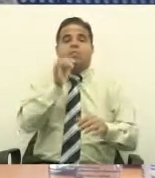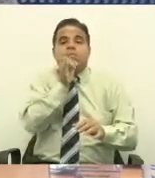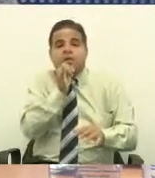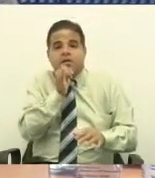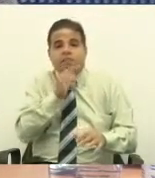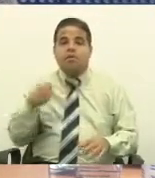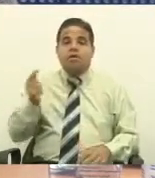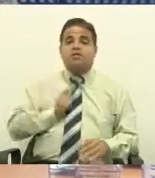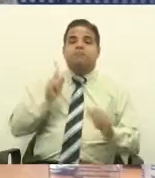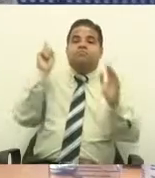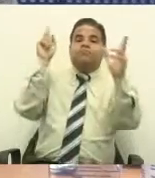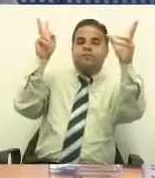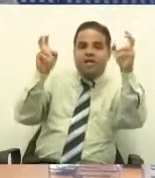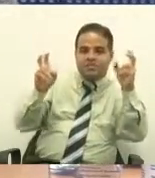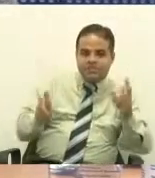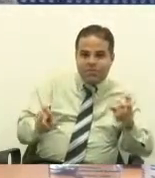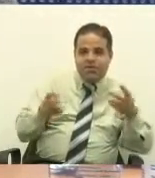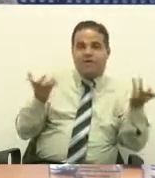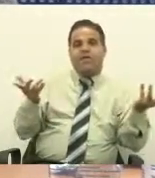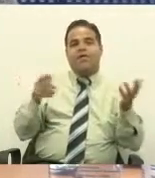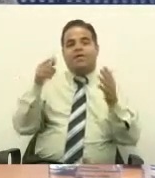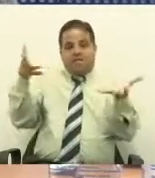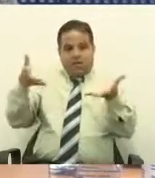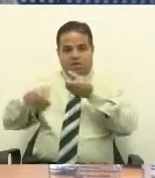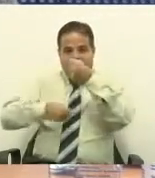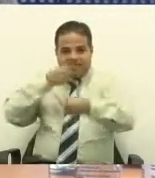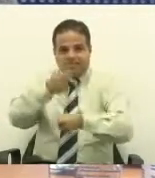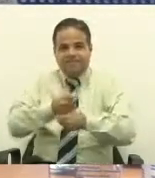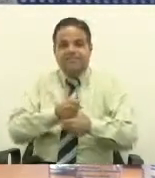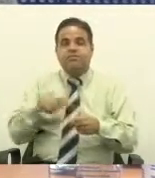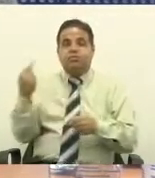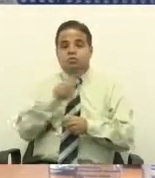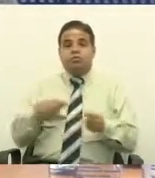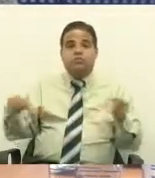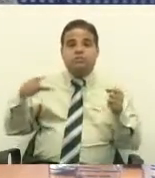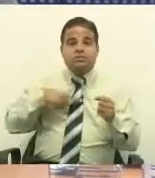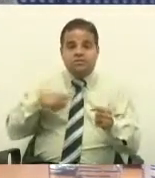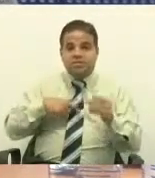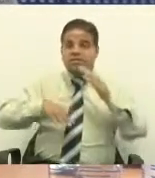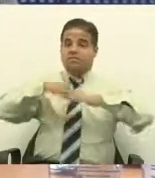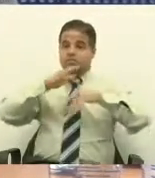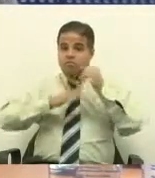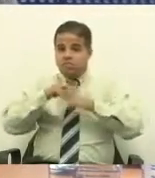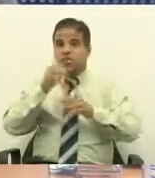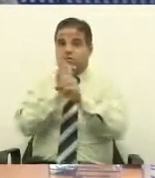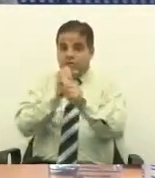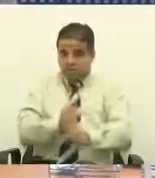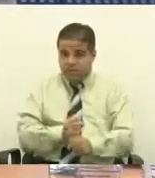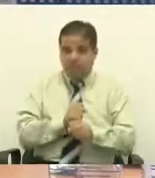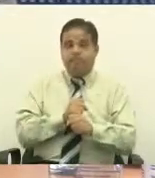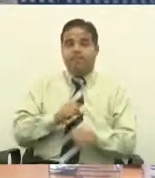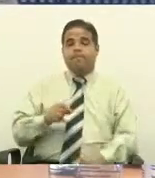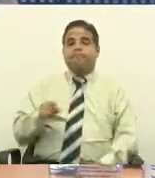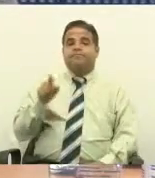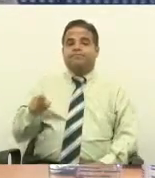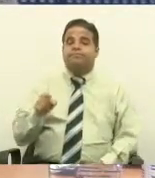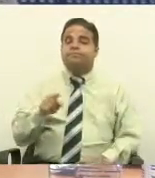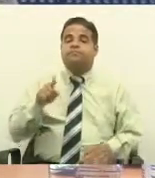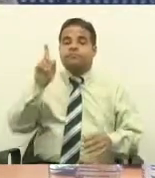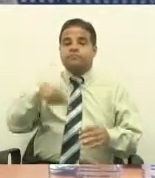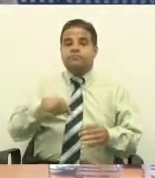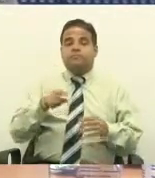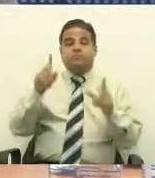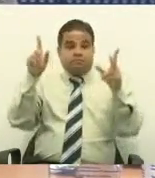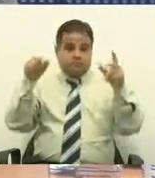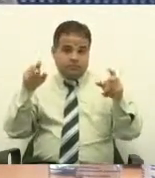temos questões, né, como esse ano, onde nós tivemos redução orçamentária que é